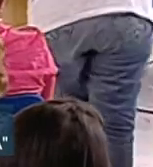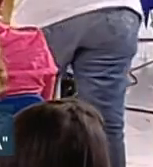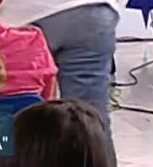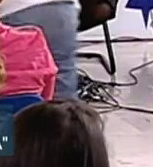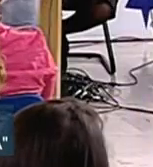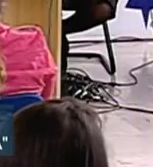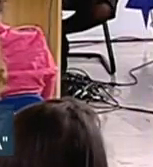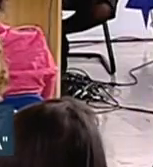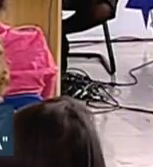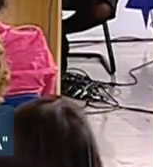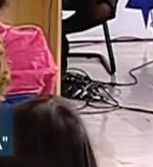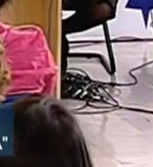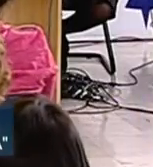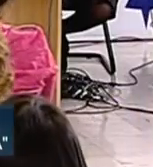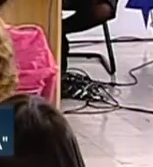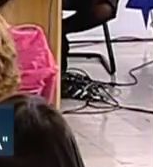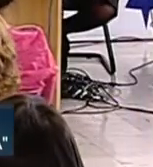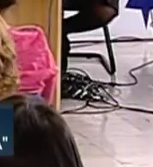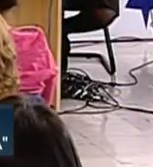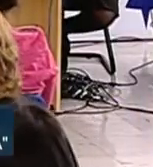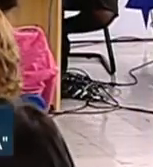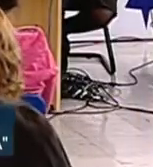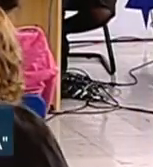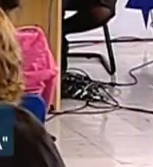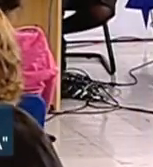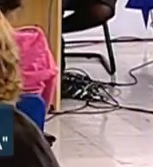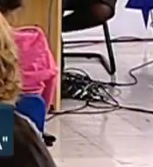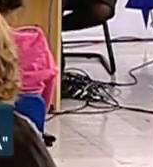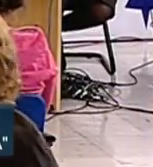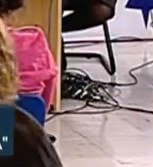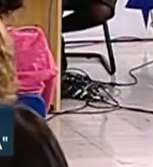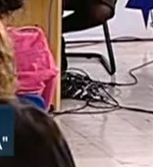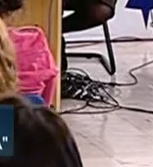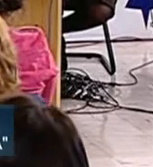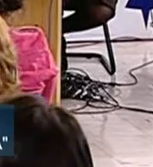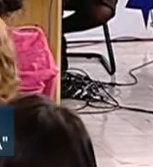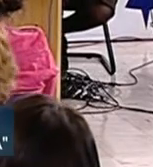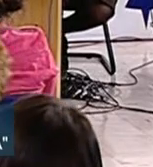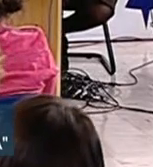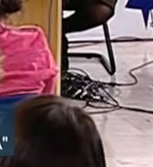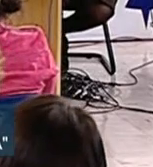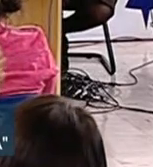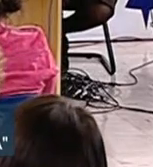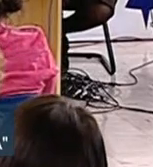Pode. Não sei onde eu fico. Qualquer lugar. Olá,